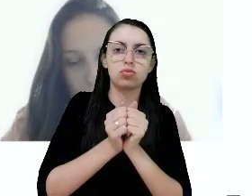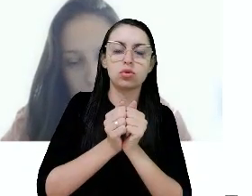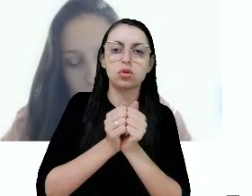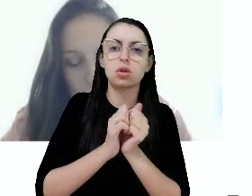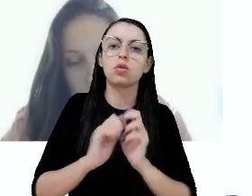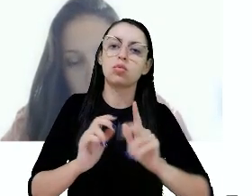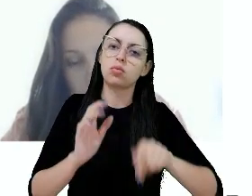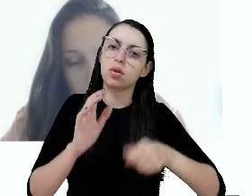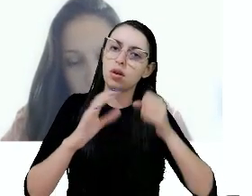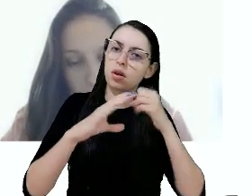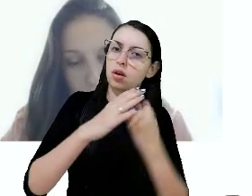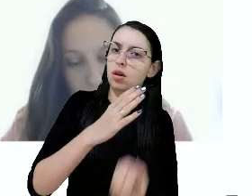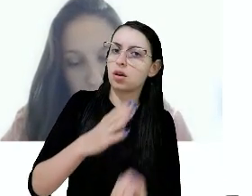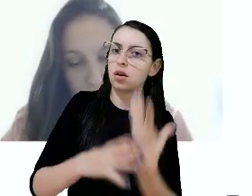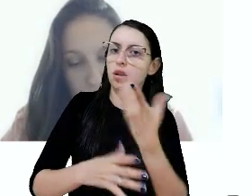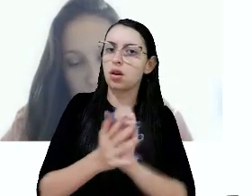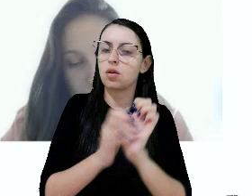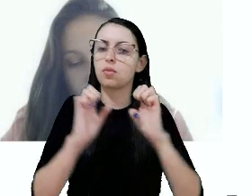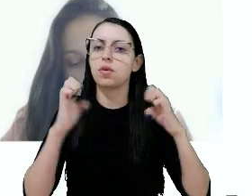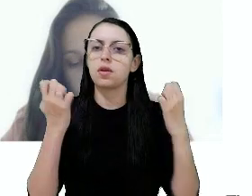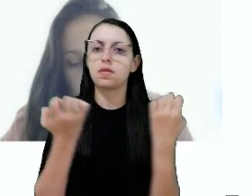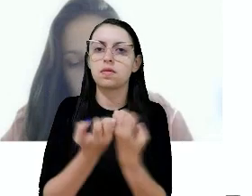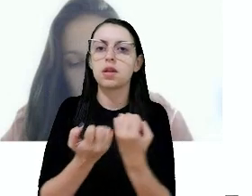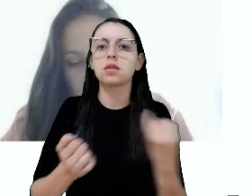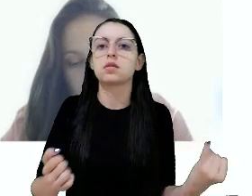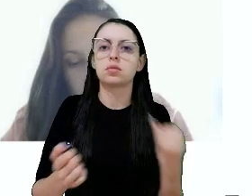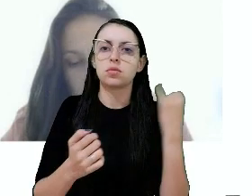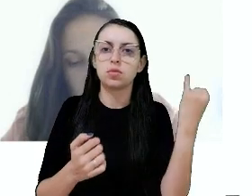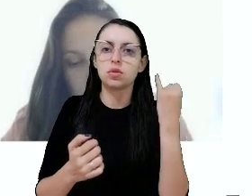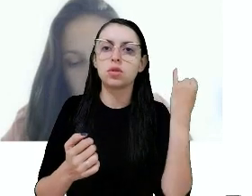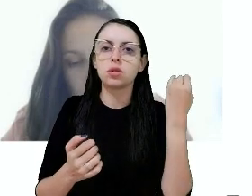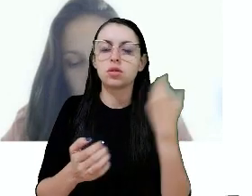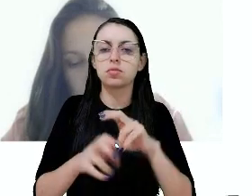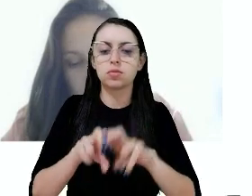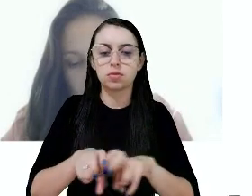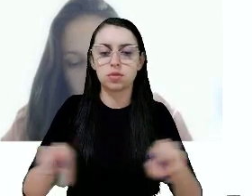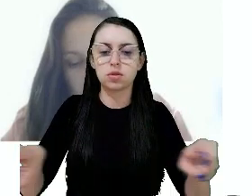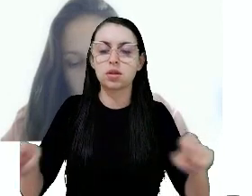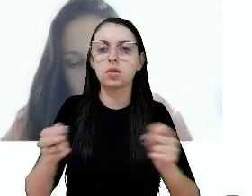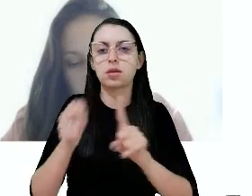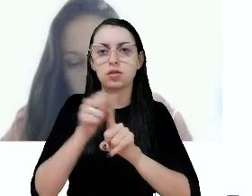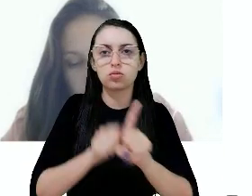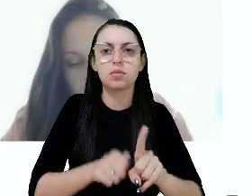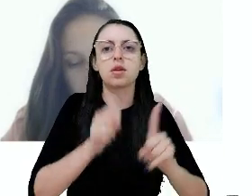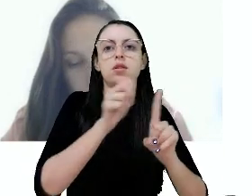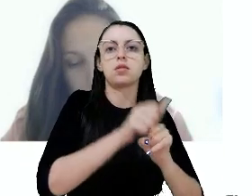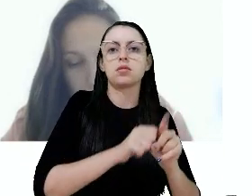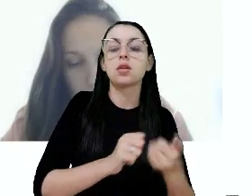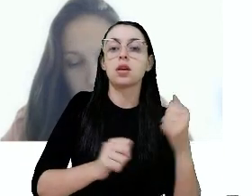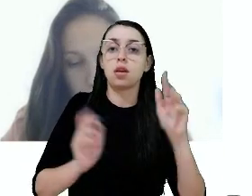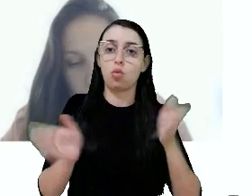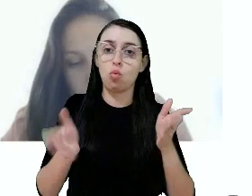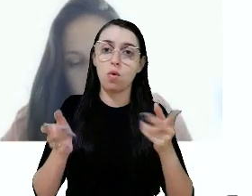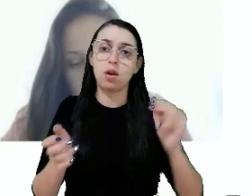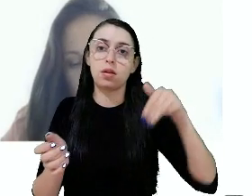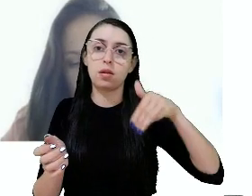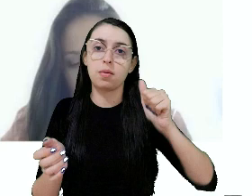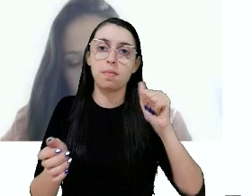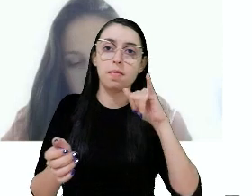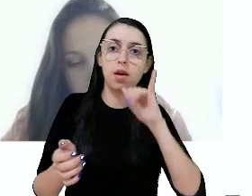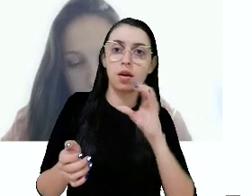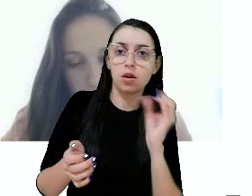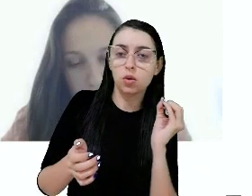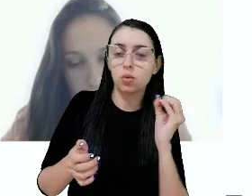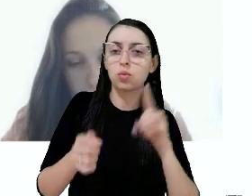faz produzir alguns eventos significativos mês a mês. Este, como é o mês de maio, nós vamos